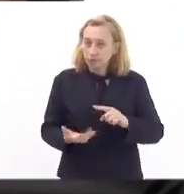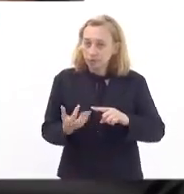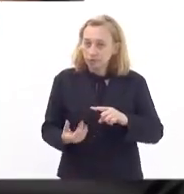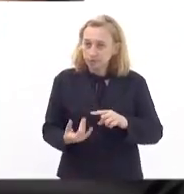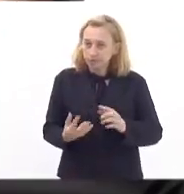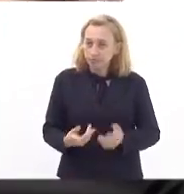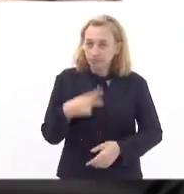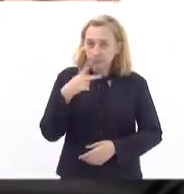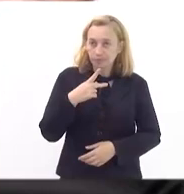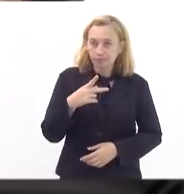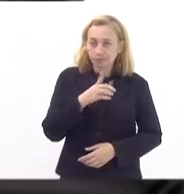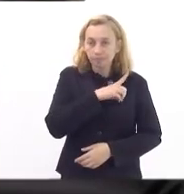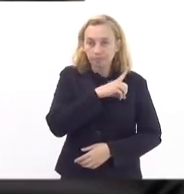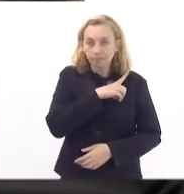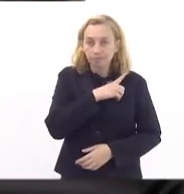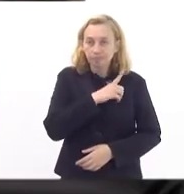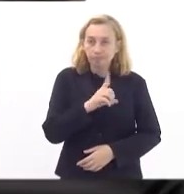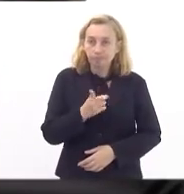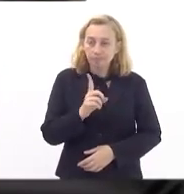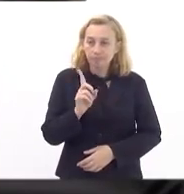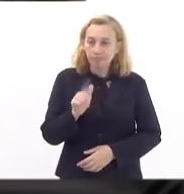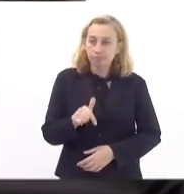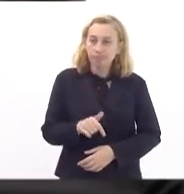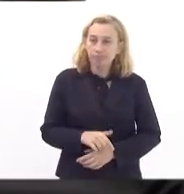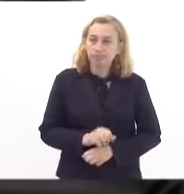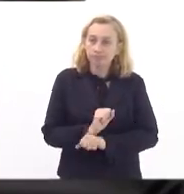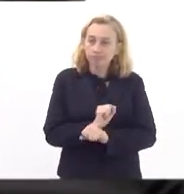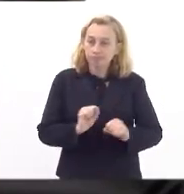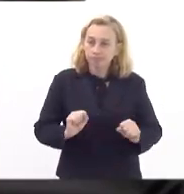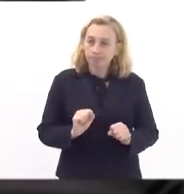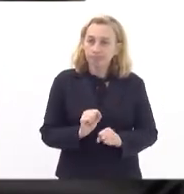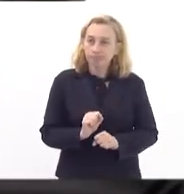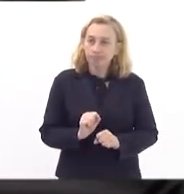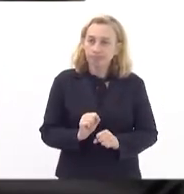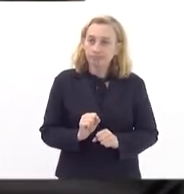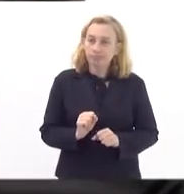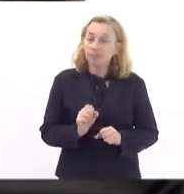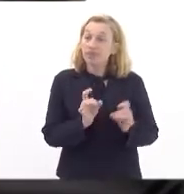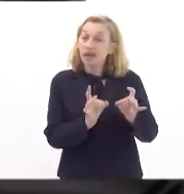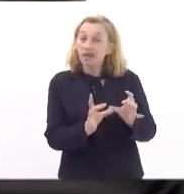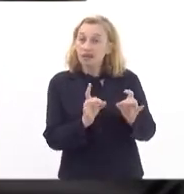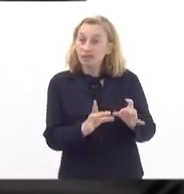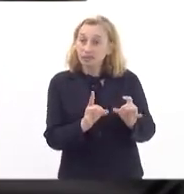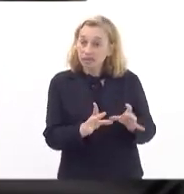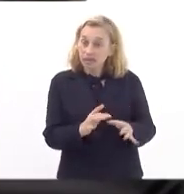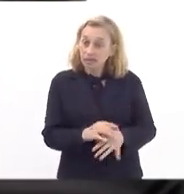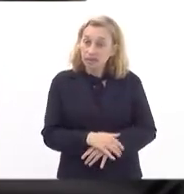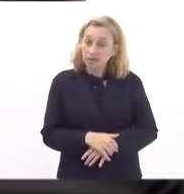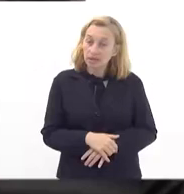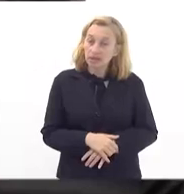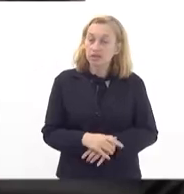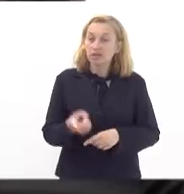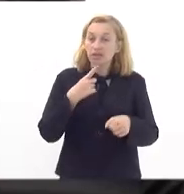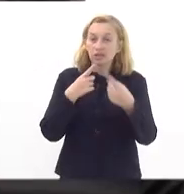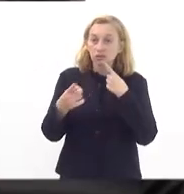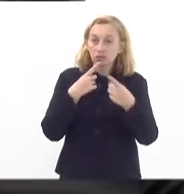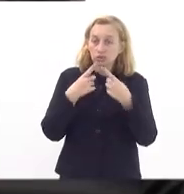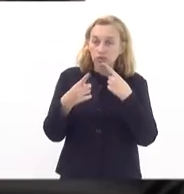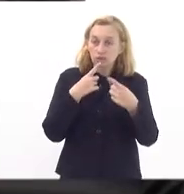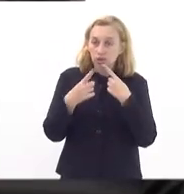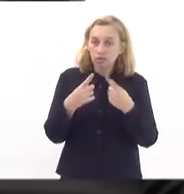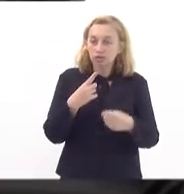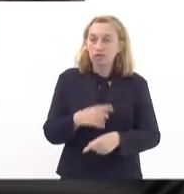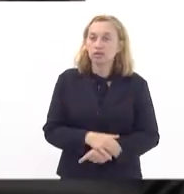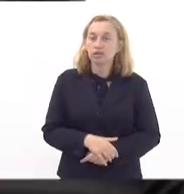bem colocado aqui pelo delegado que não seja possível a comercialização e trazendo para esse debate como bem